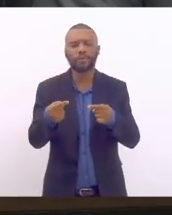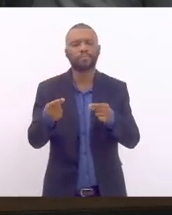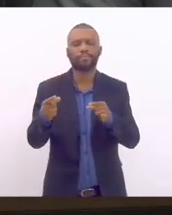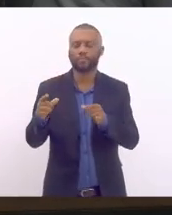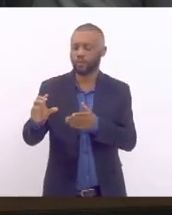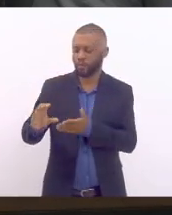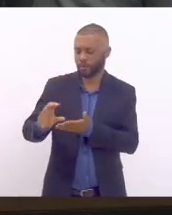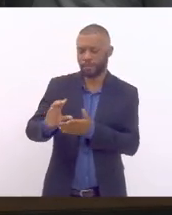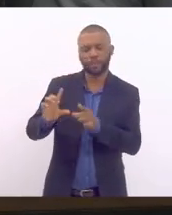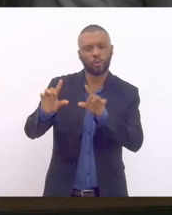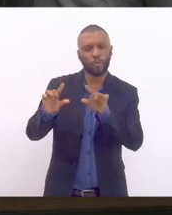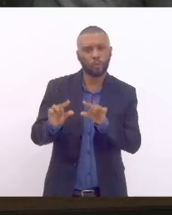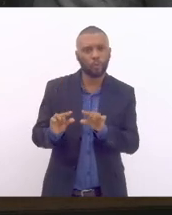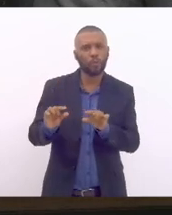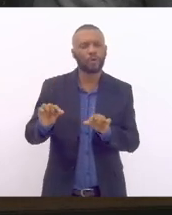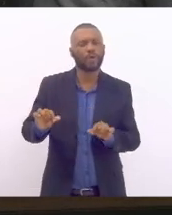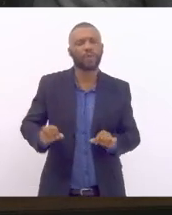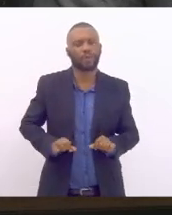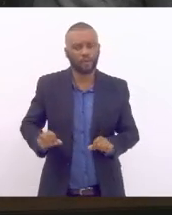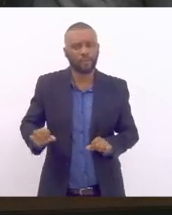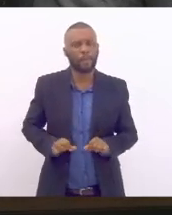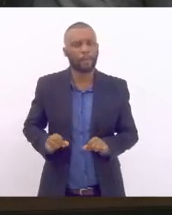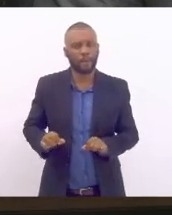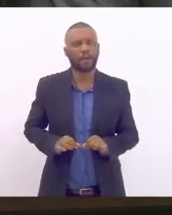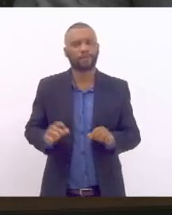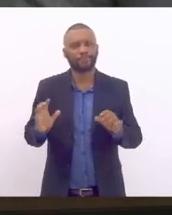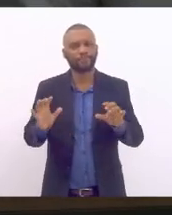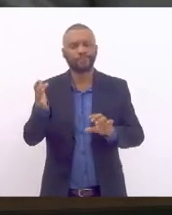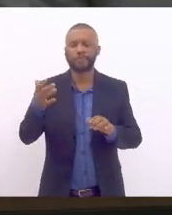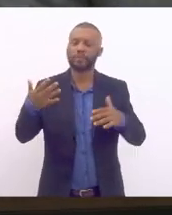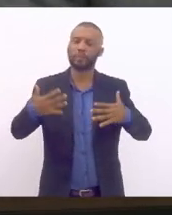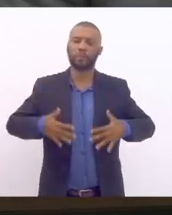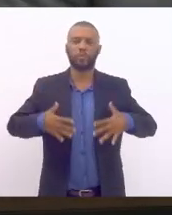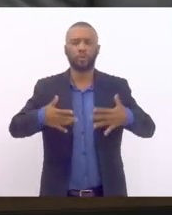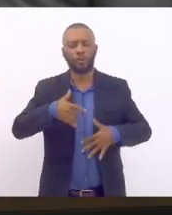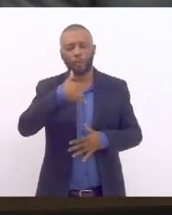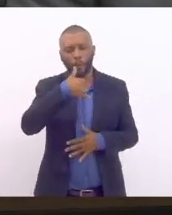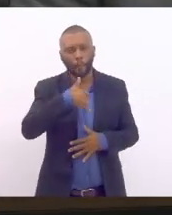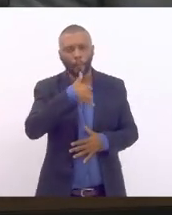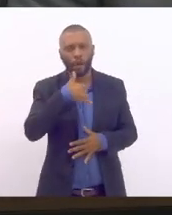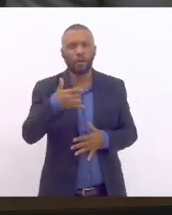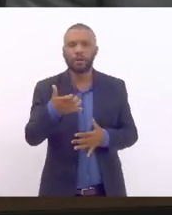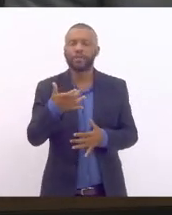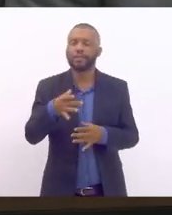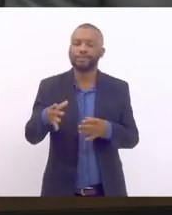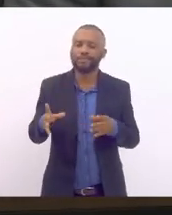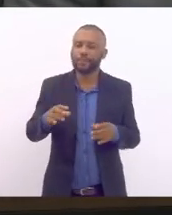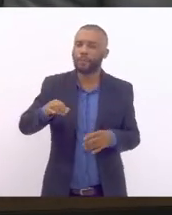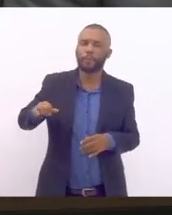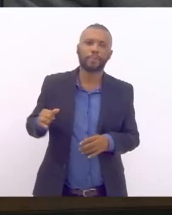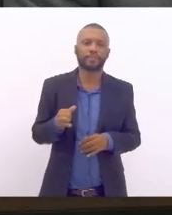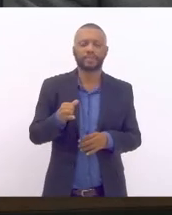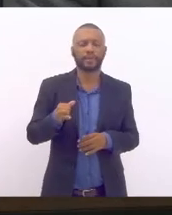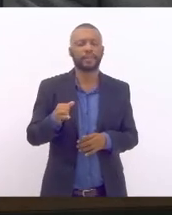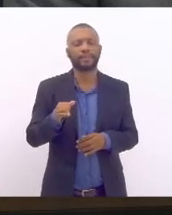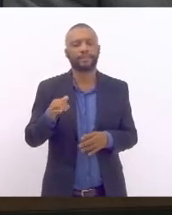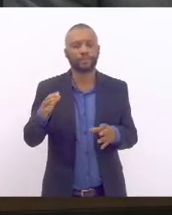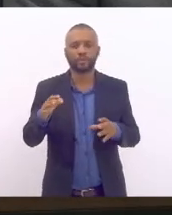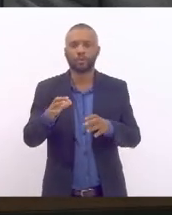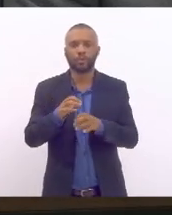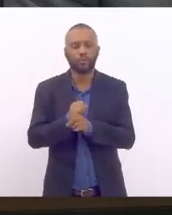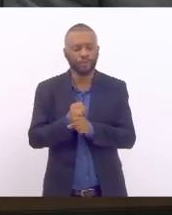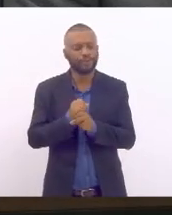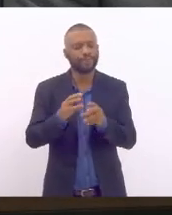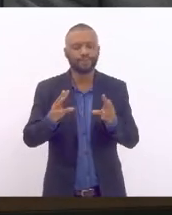queda no orçamento muitas dores acontecendo muito muito desespero e eu queria somar tudo isso que foi